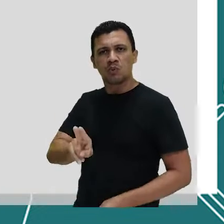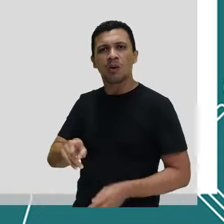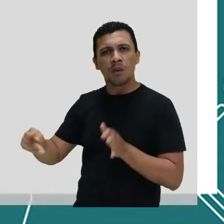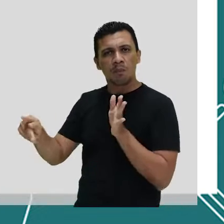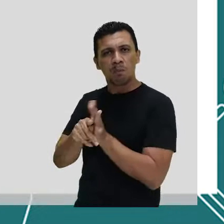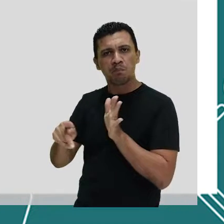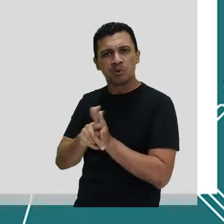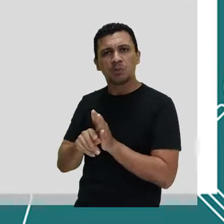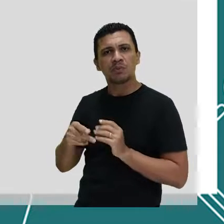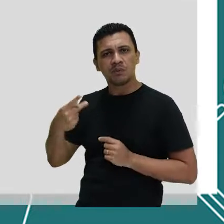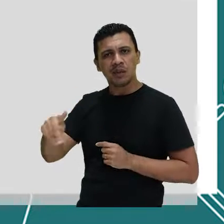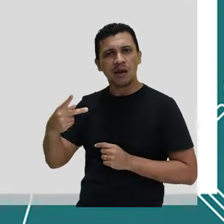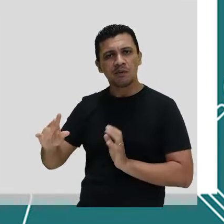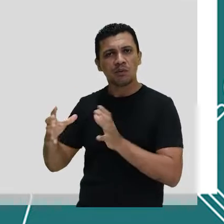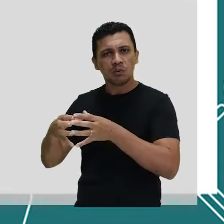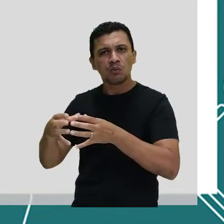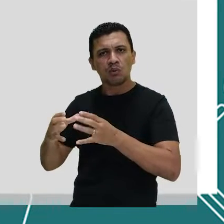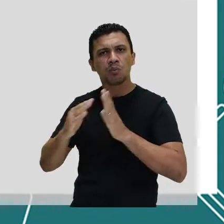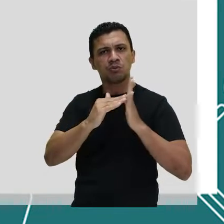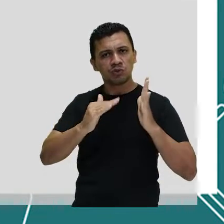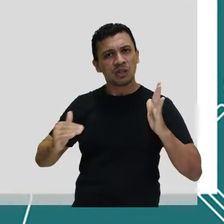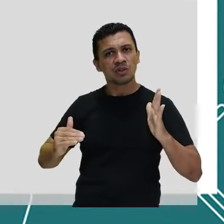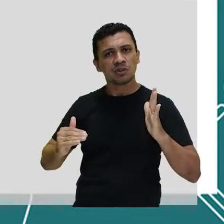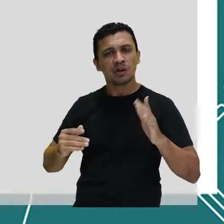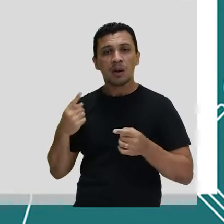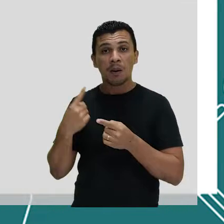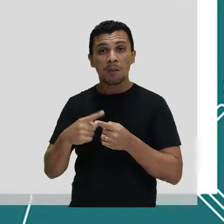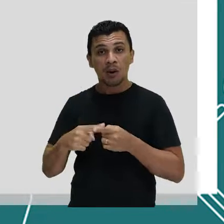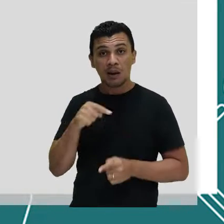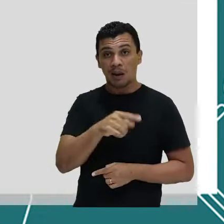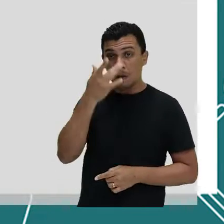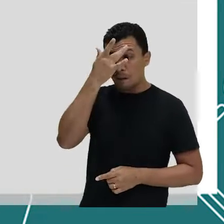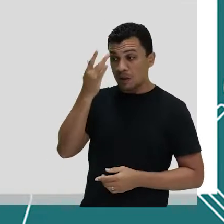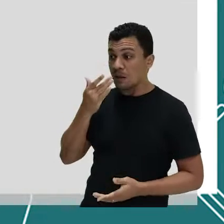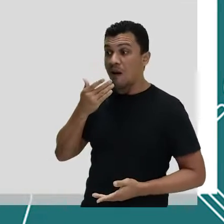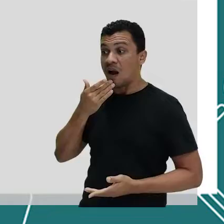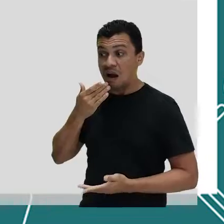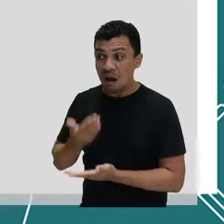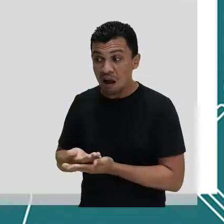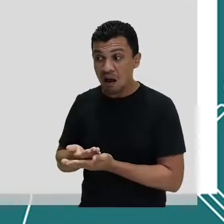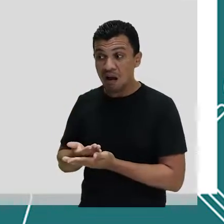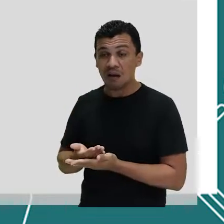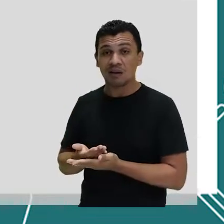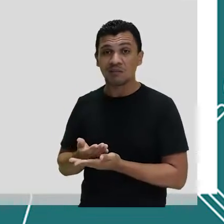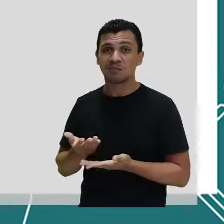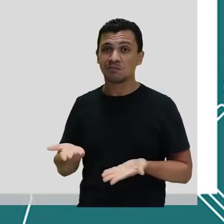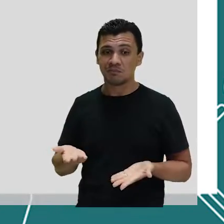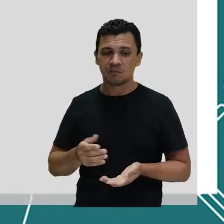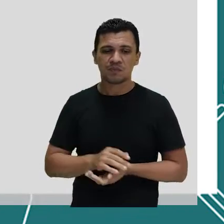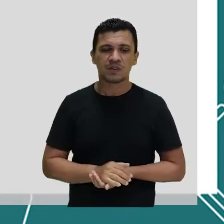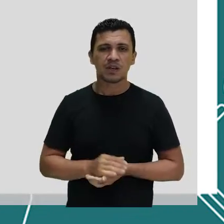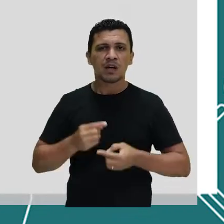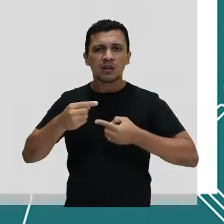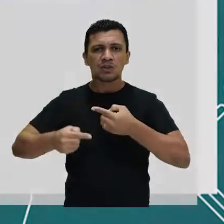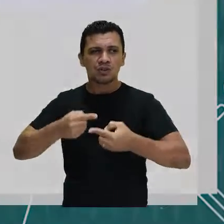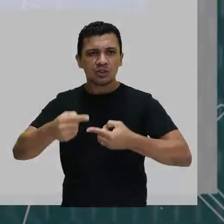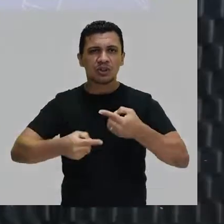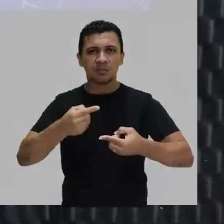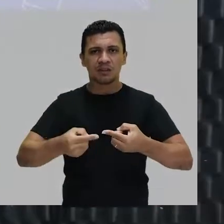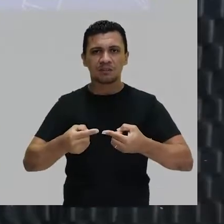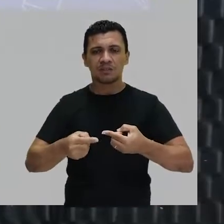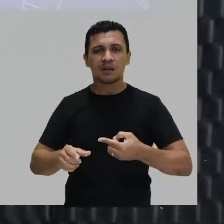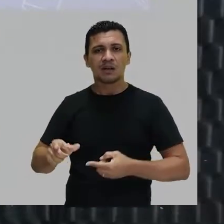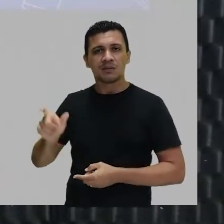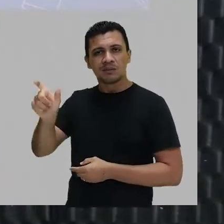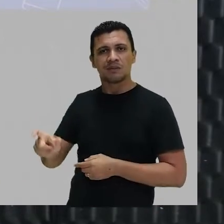estética deles, porque cria uma relação de embate com a plateia, certo? Dinâmica entre o público e a obra, né? Como é